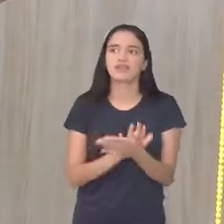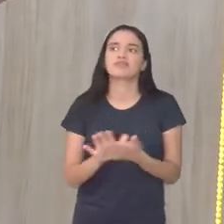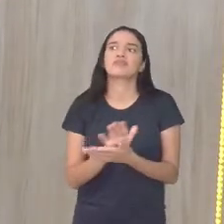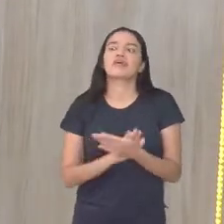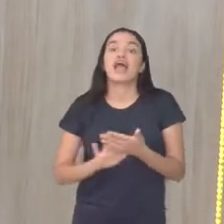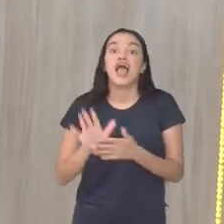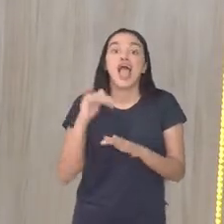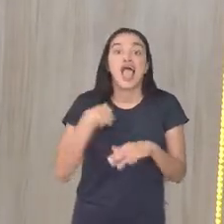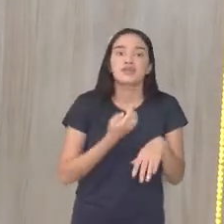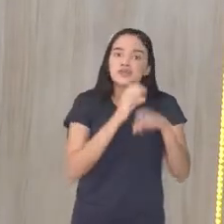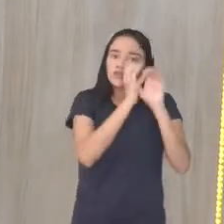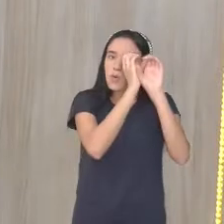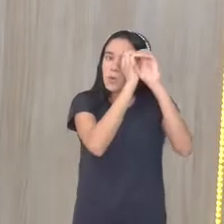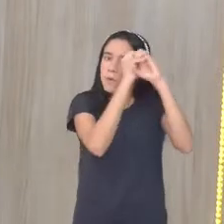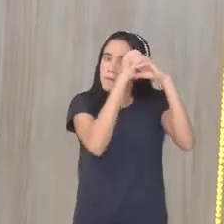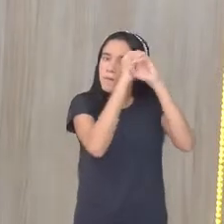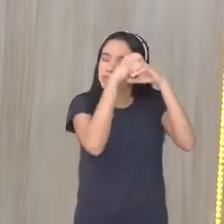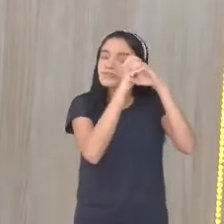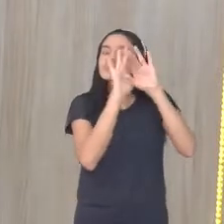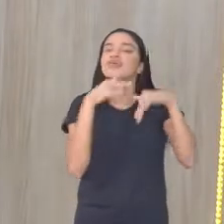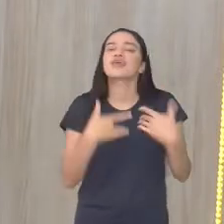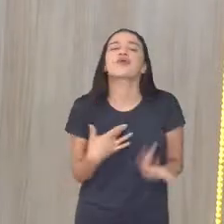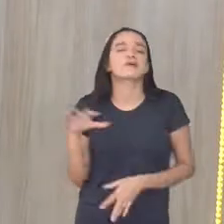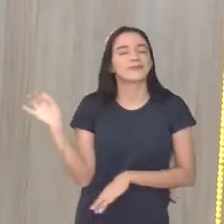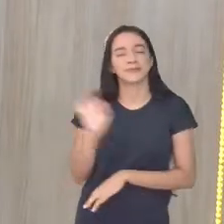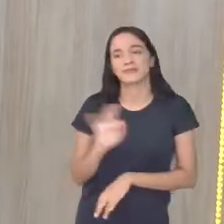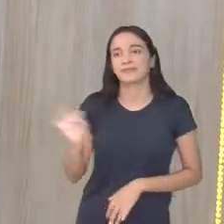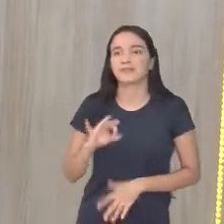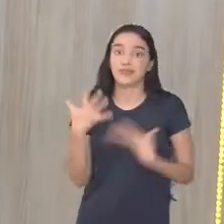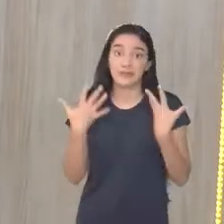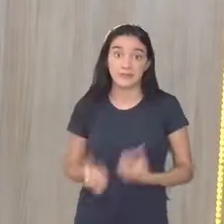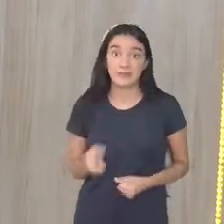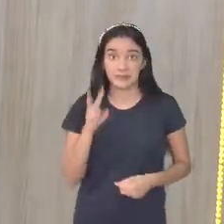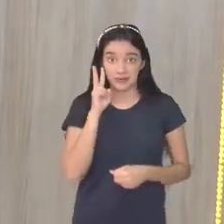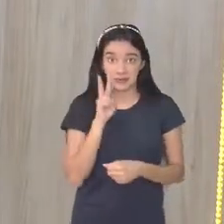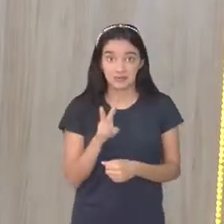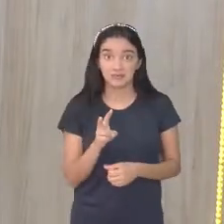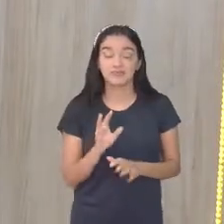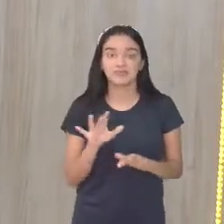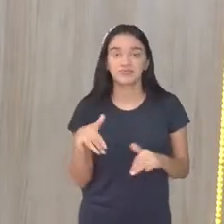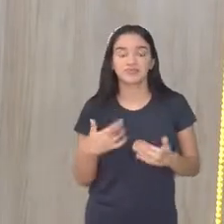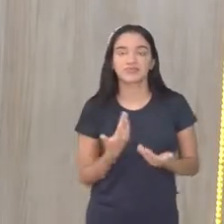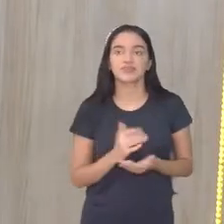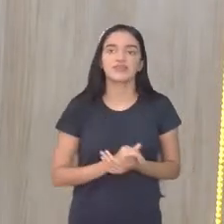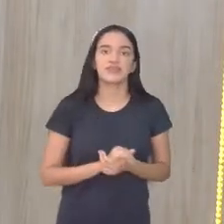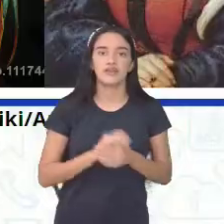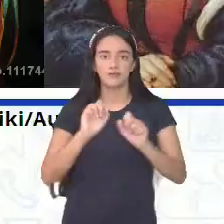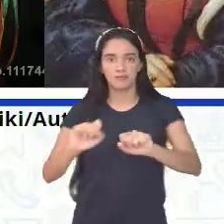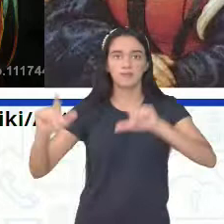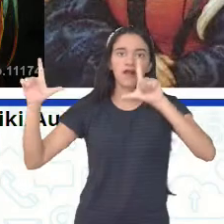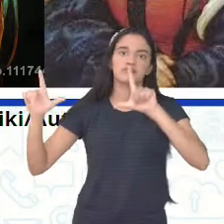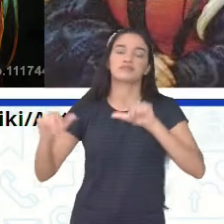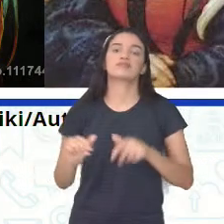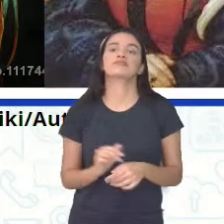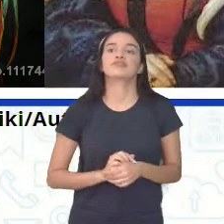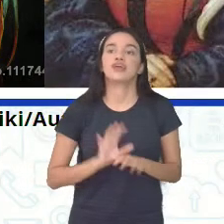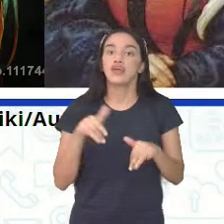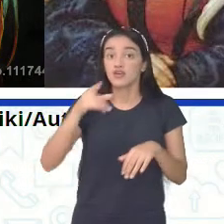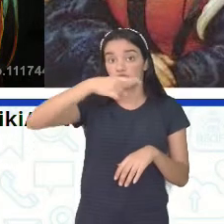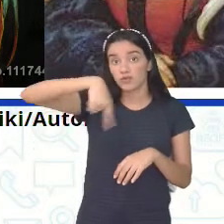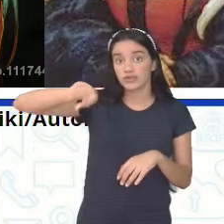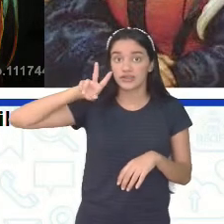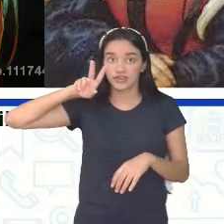Inclusive, o universo feminino, num momento daquele onde ela se pintou, na política, ela